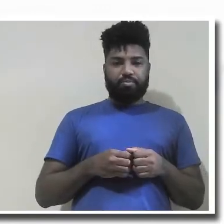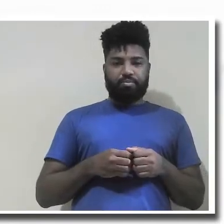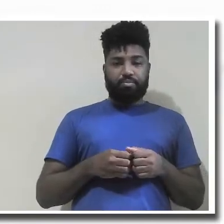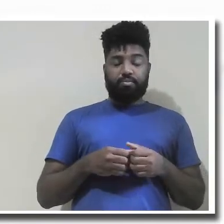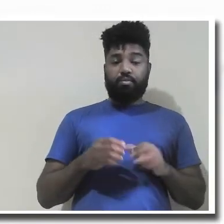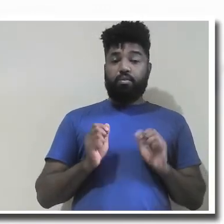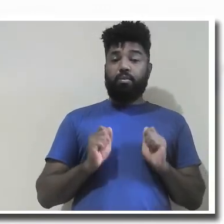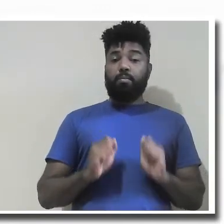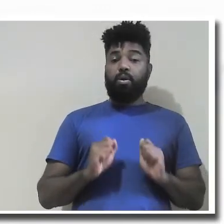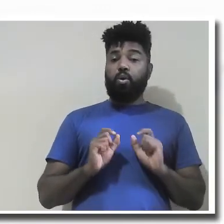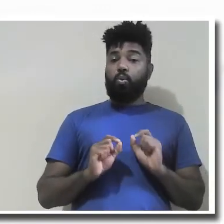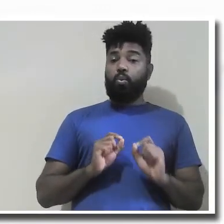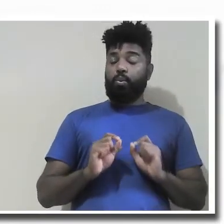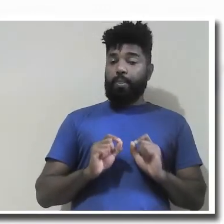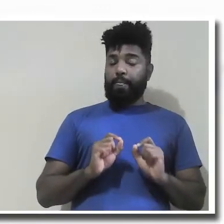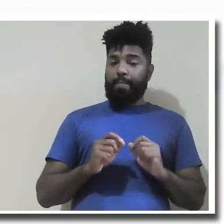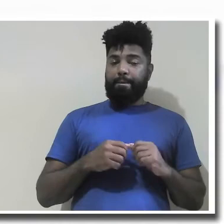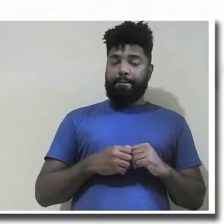podemos